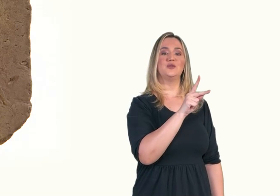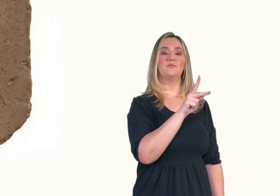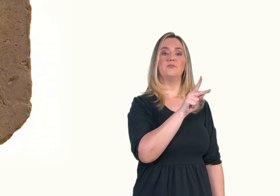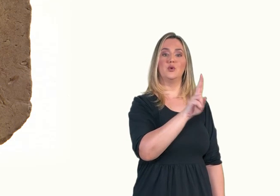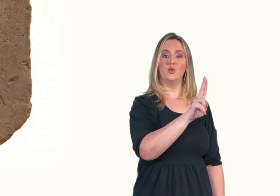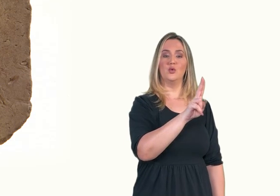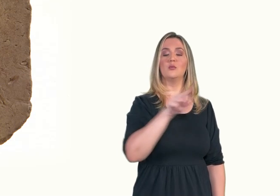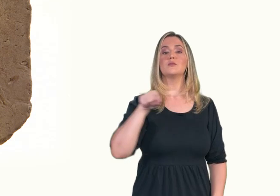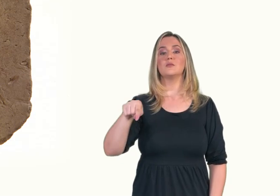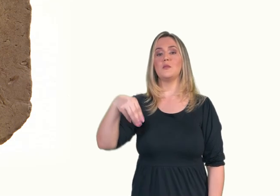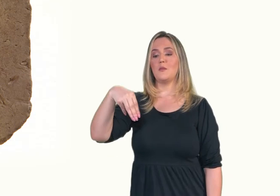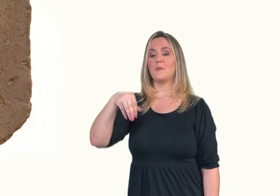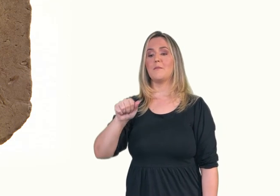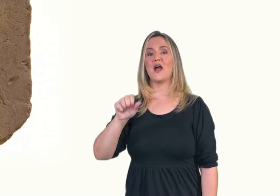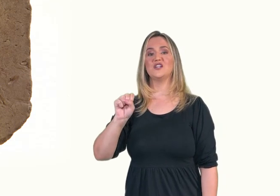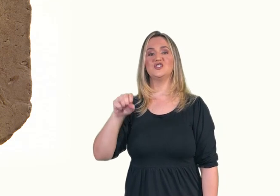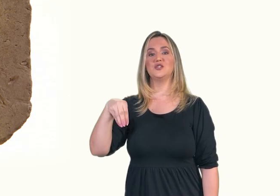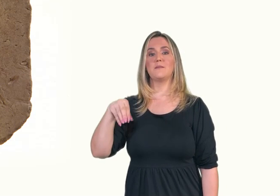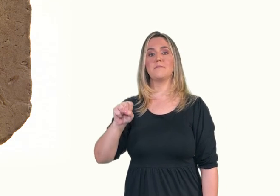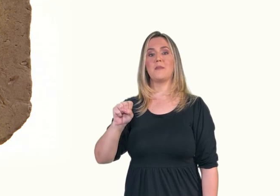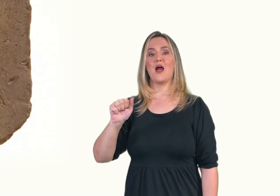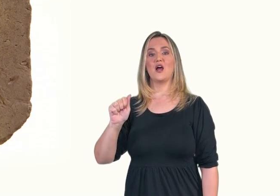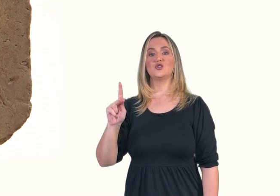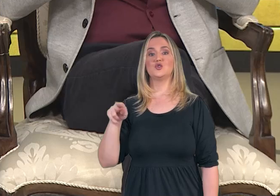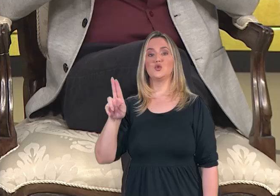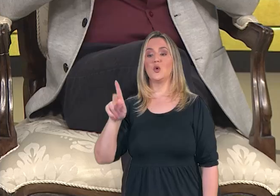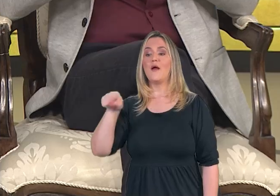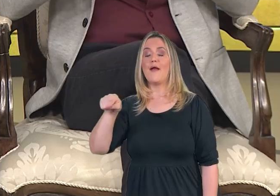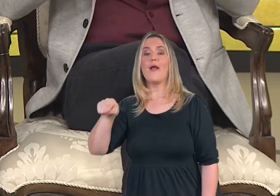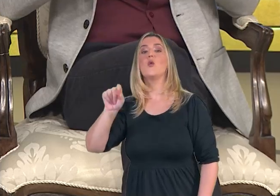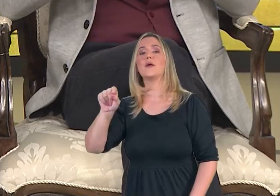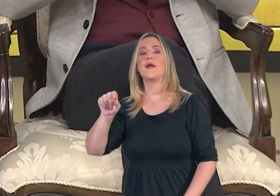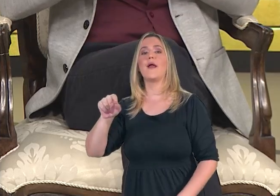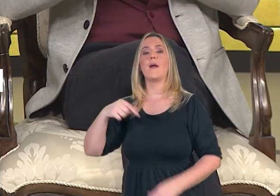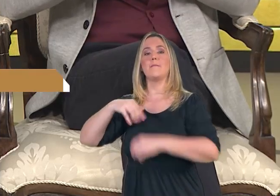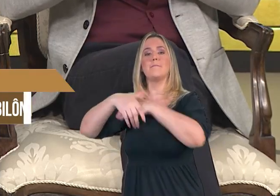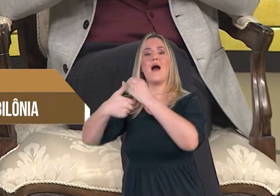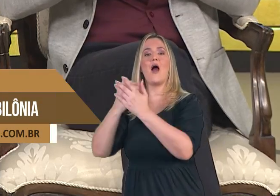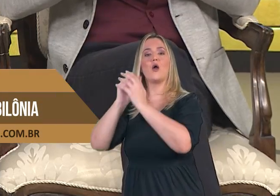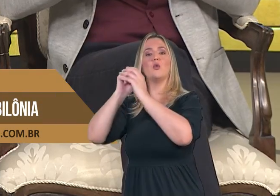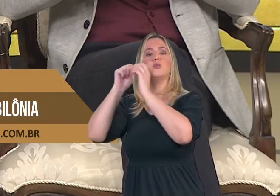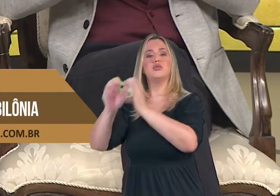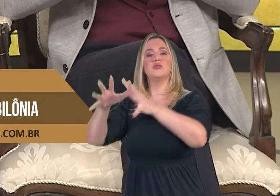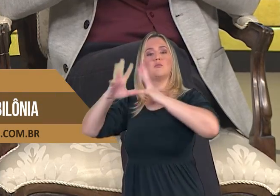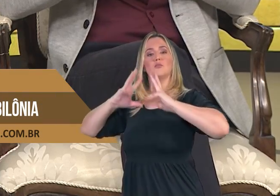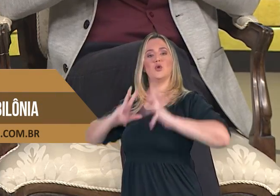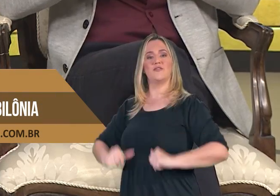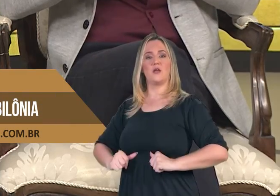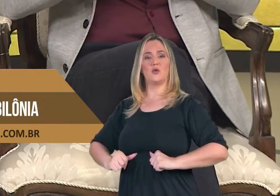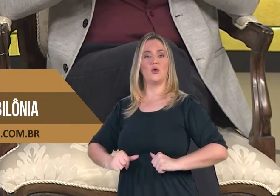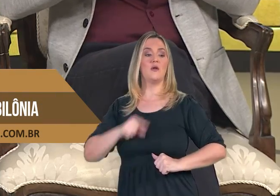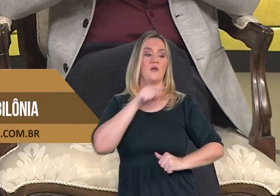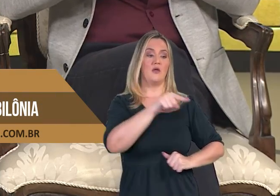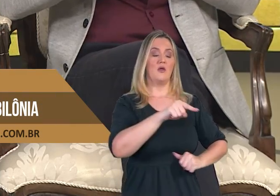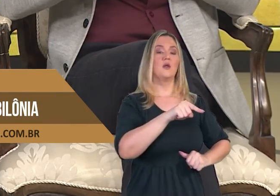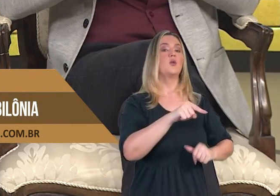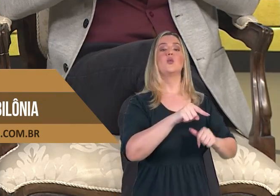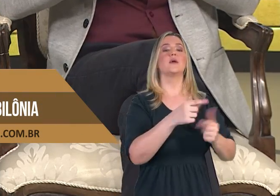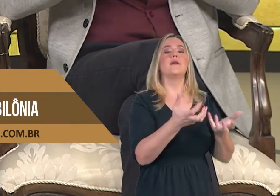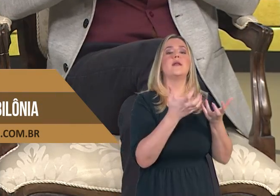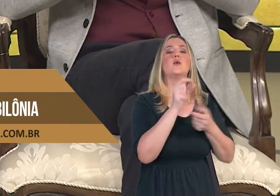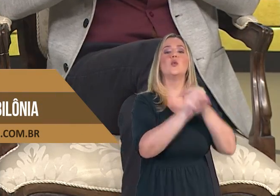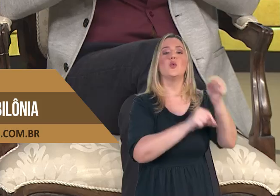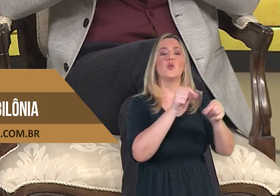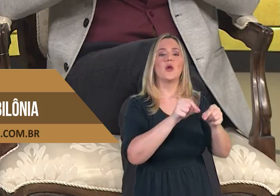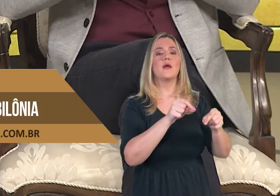os Mashmashu, que eram os purificadores. Os sacerdotes ou magos do tipo Ashpu desempenhavam